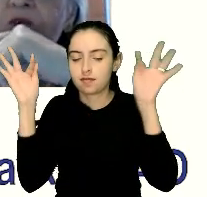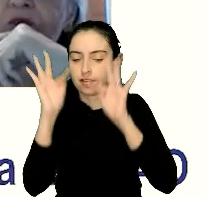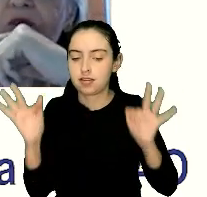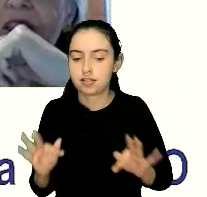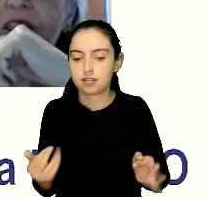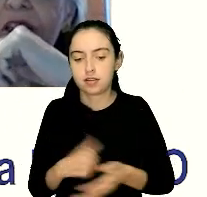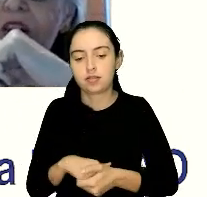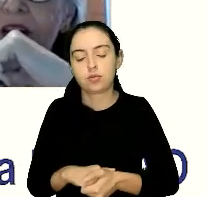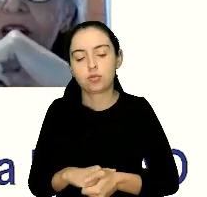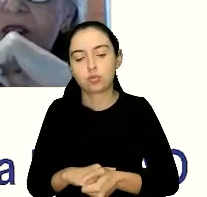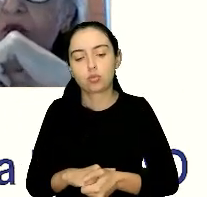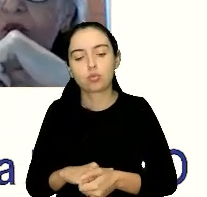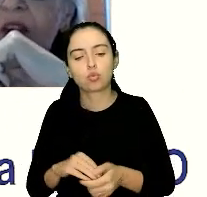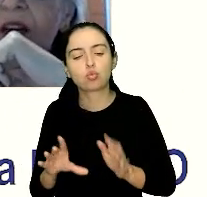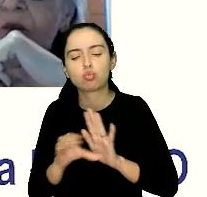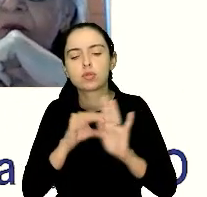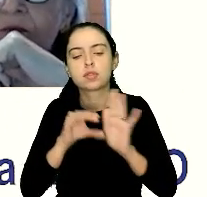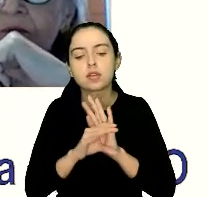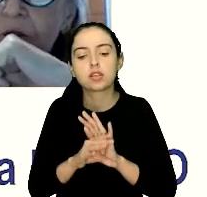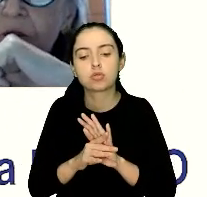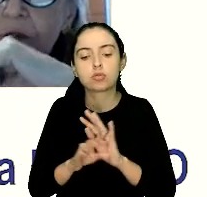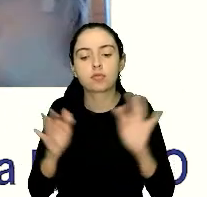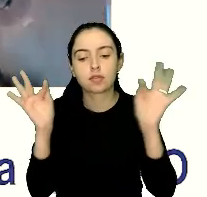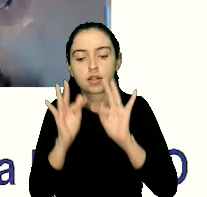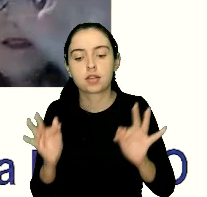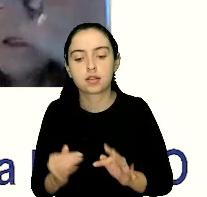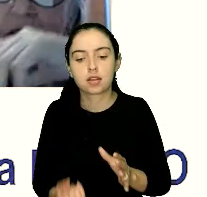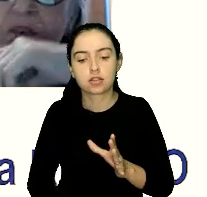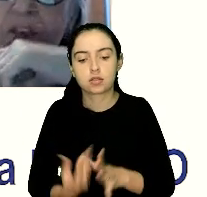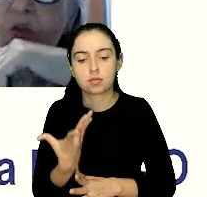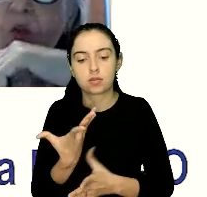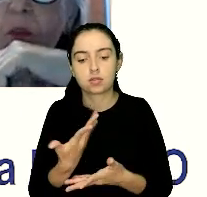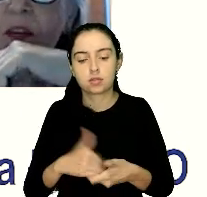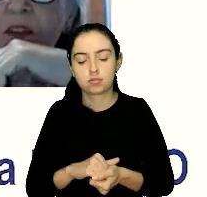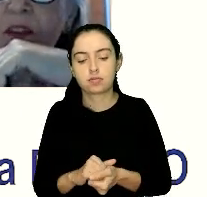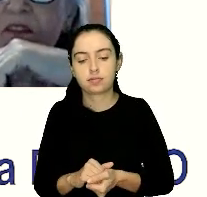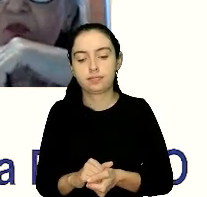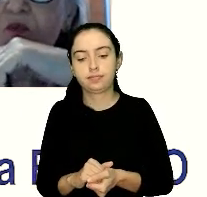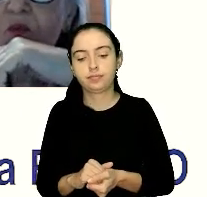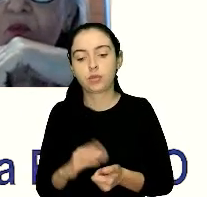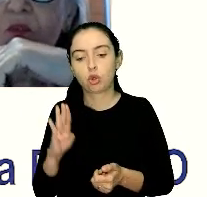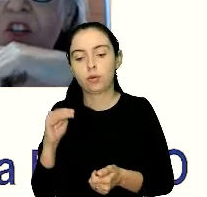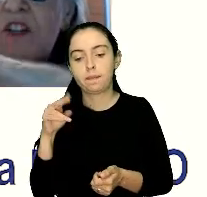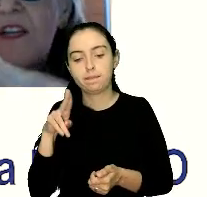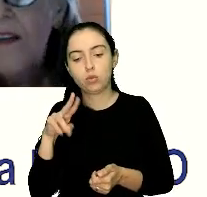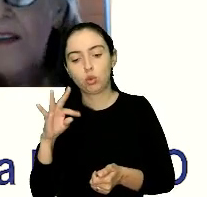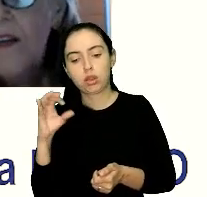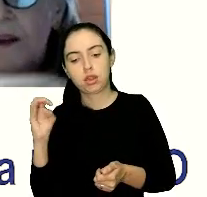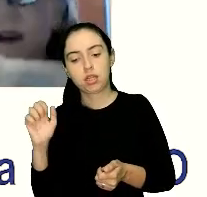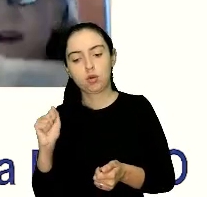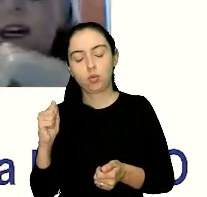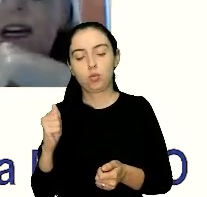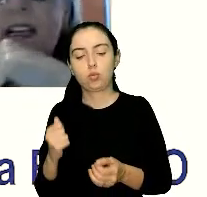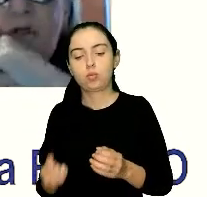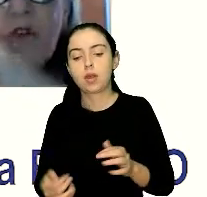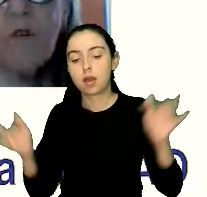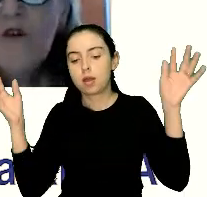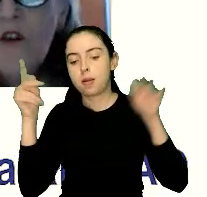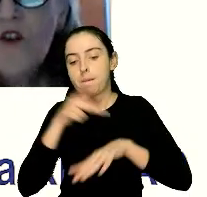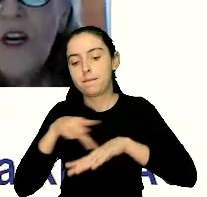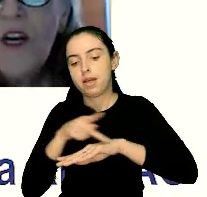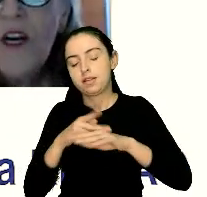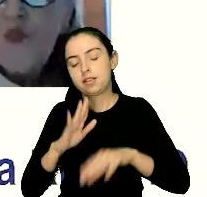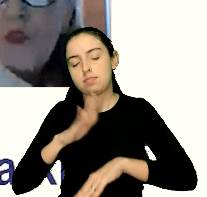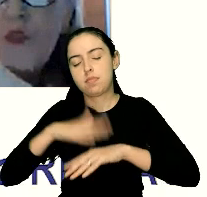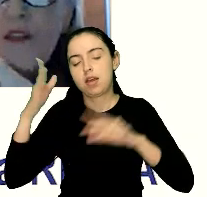Agora, o conceito de felicidade que nasceu no Butão, era tido como o país mais feliz do mundo, a gente tem que lembrar que foi